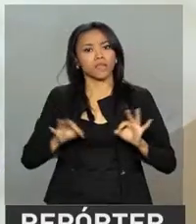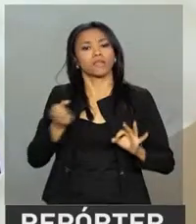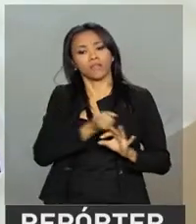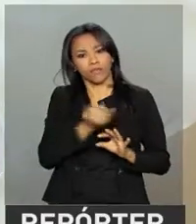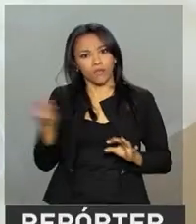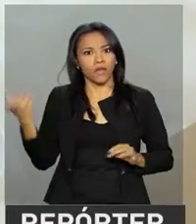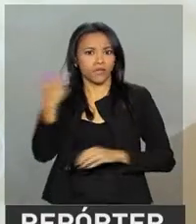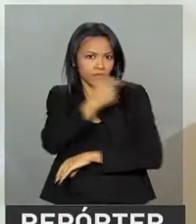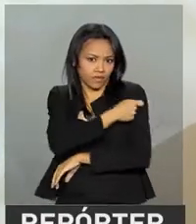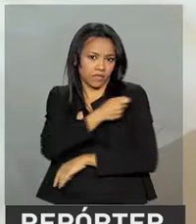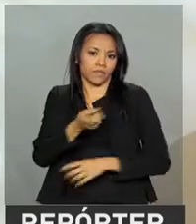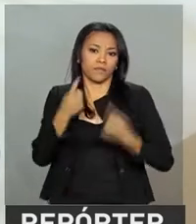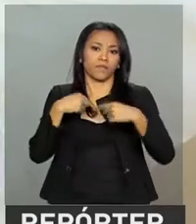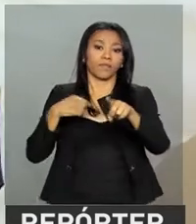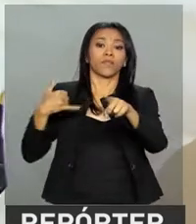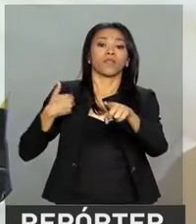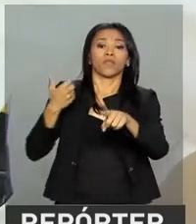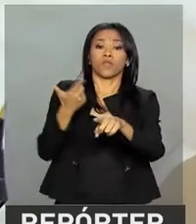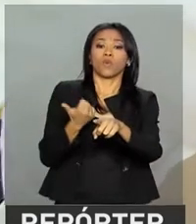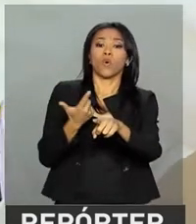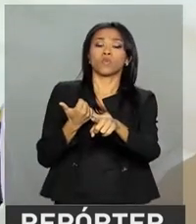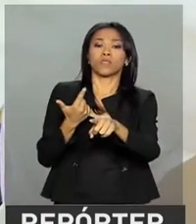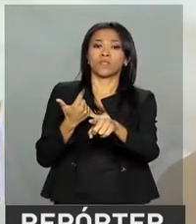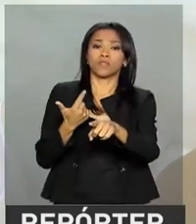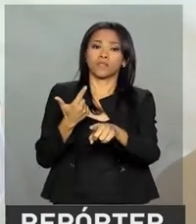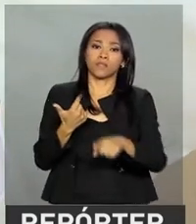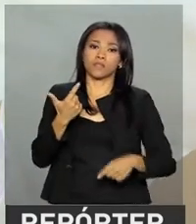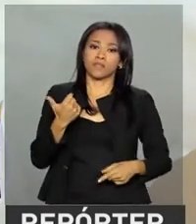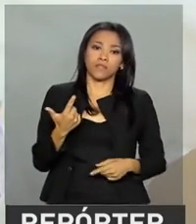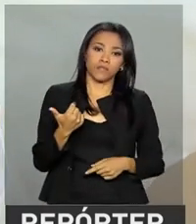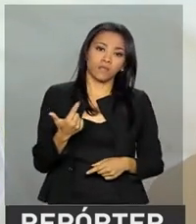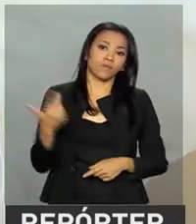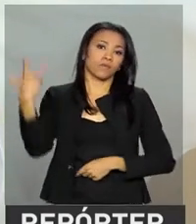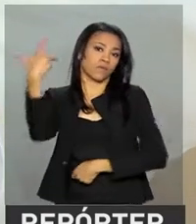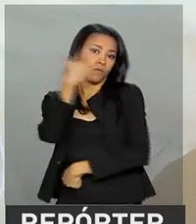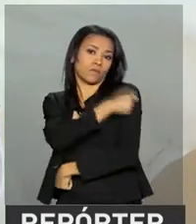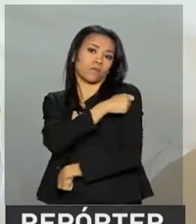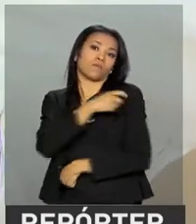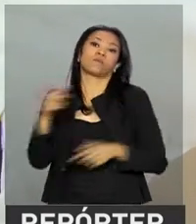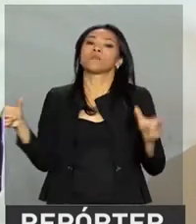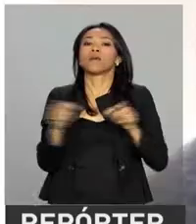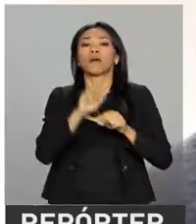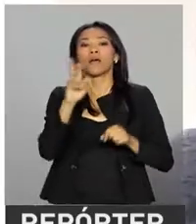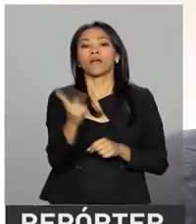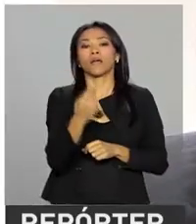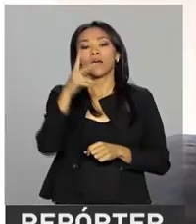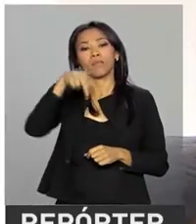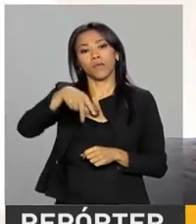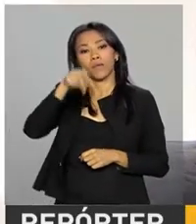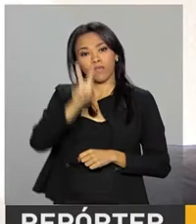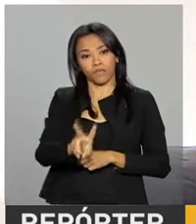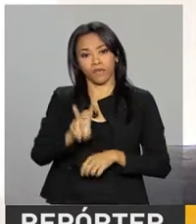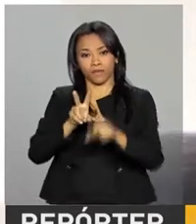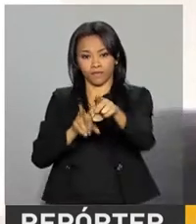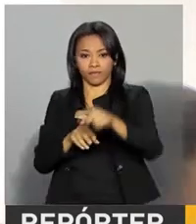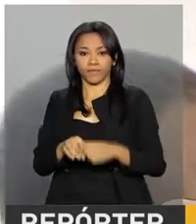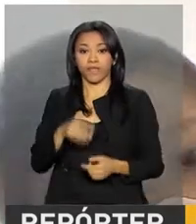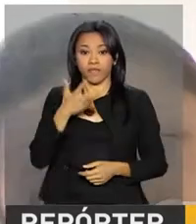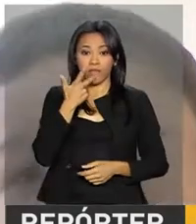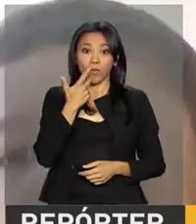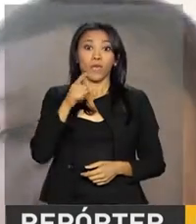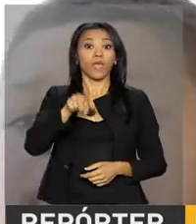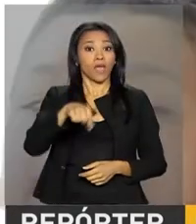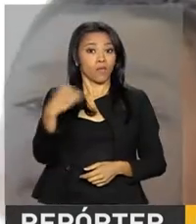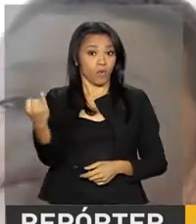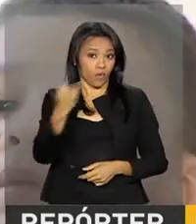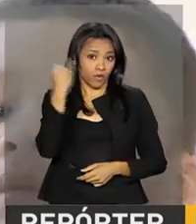luiz de 12 anos tomou as vacinas de hpv e meningite é muito importante podia